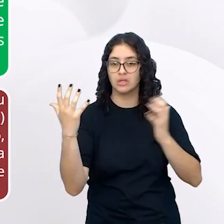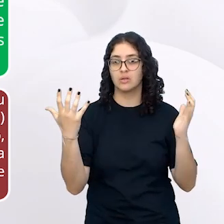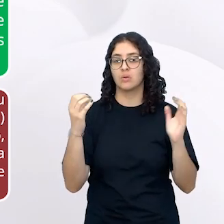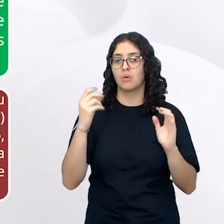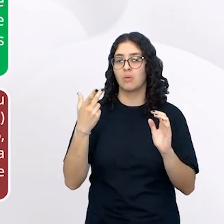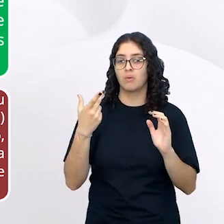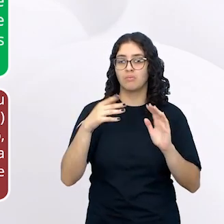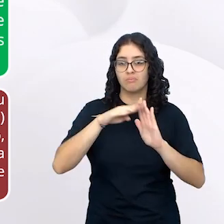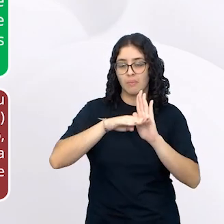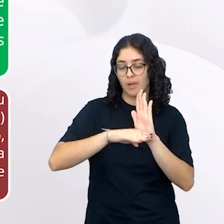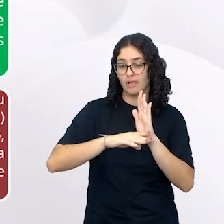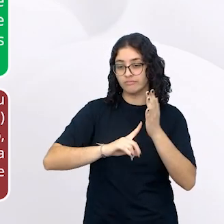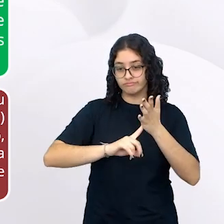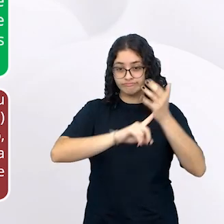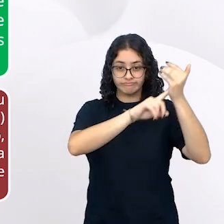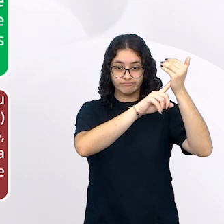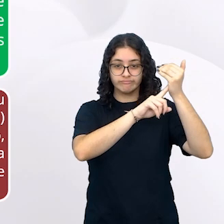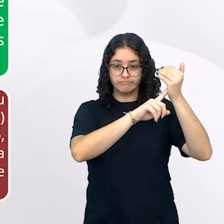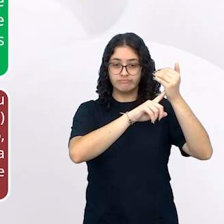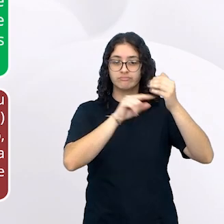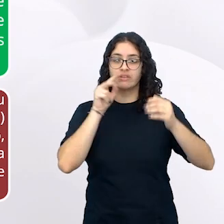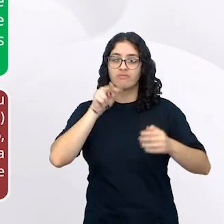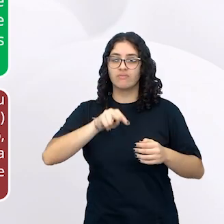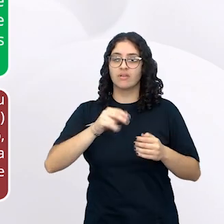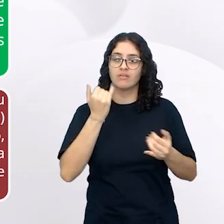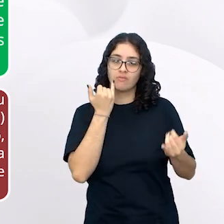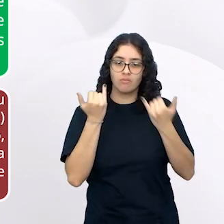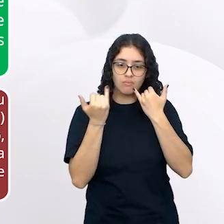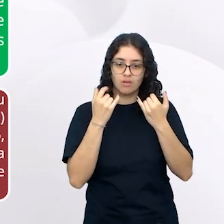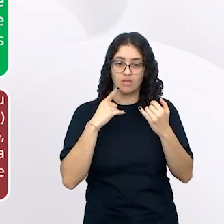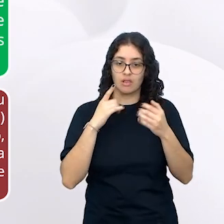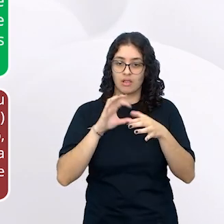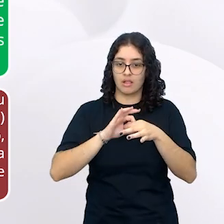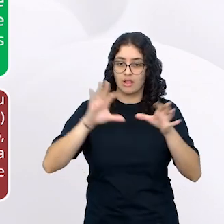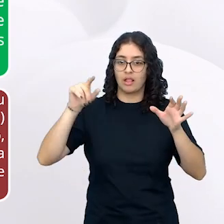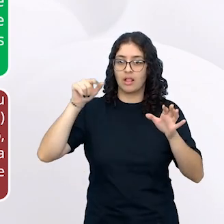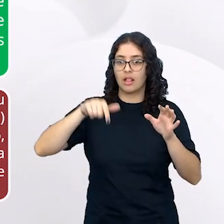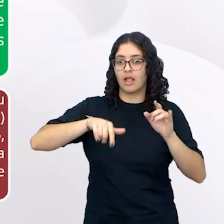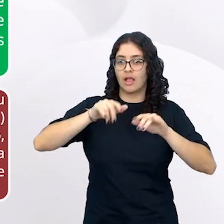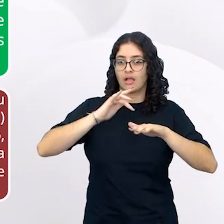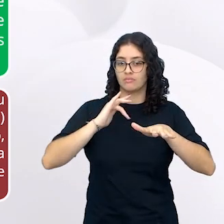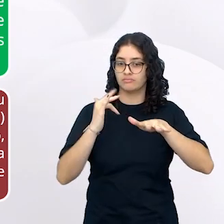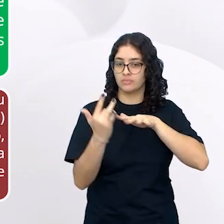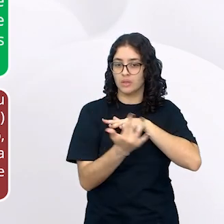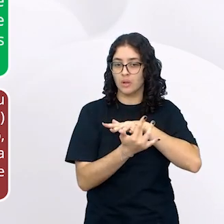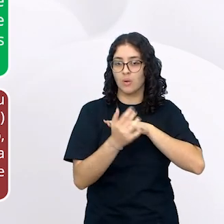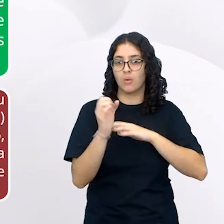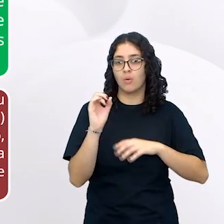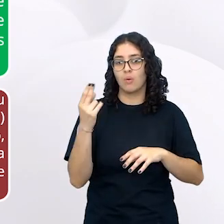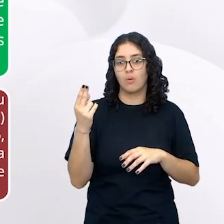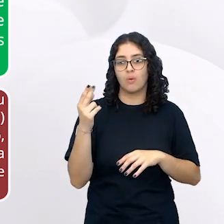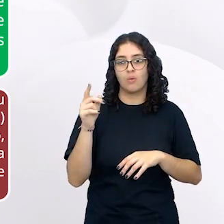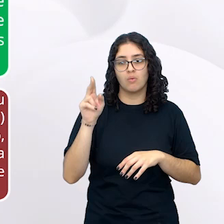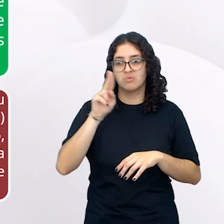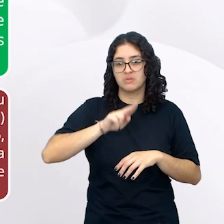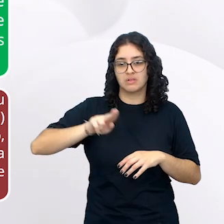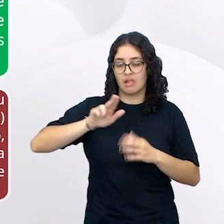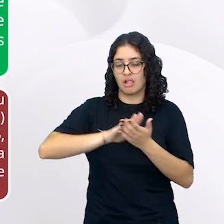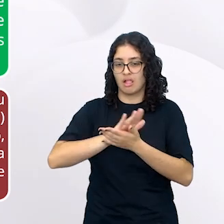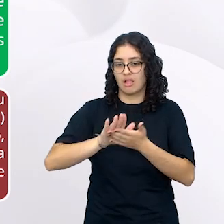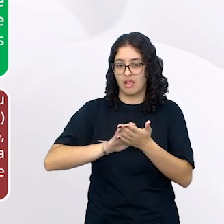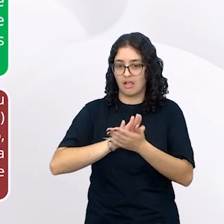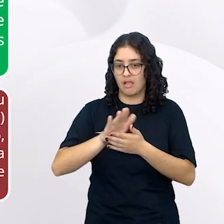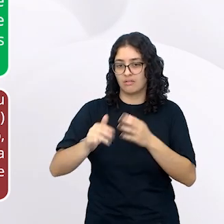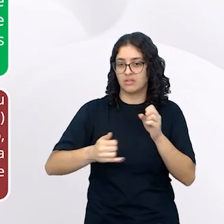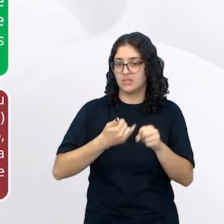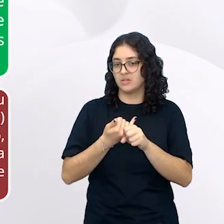E considera, então, todos os dados e informações disponíveis em diferentes mídias, com ou sem o uso de dispositivos e